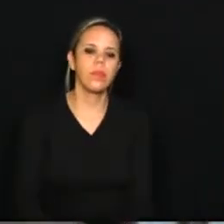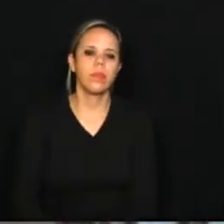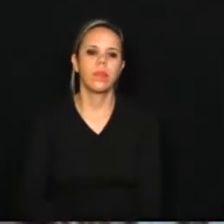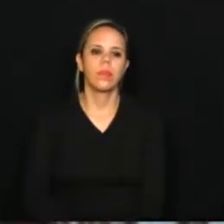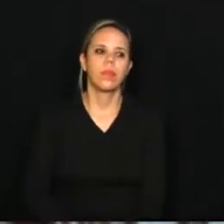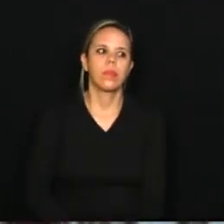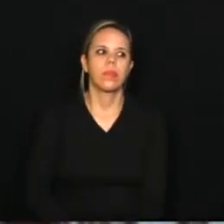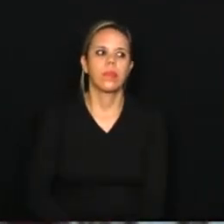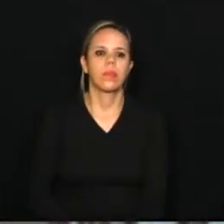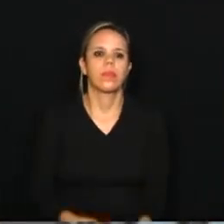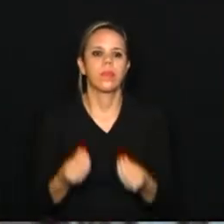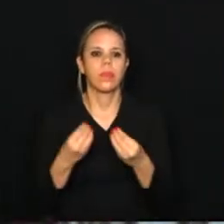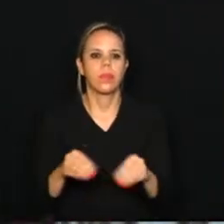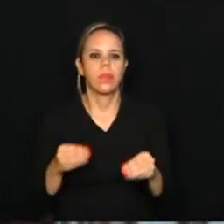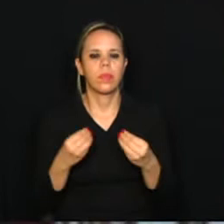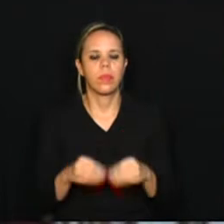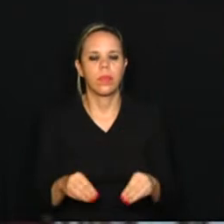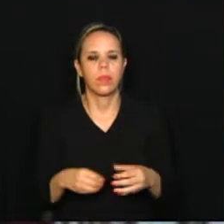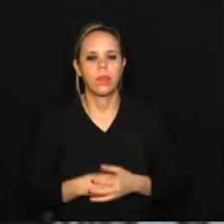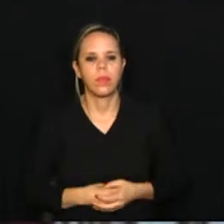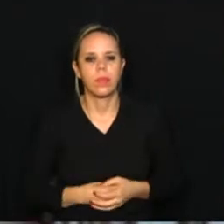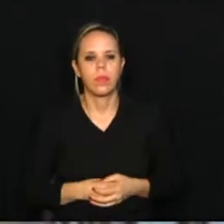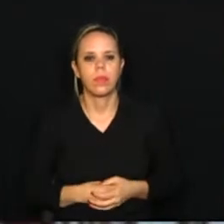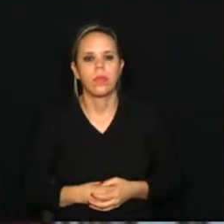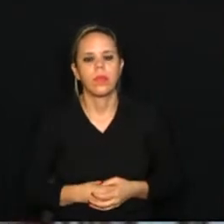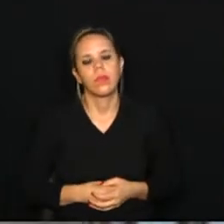esses prejuízos causados